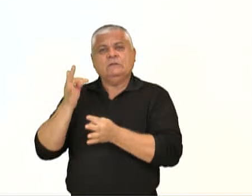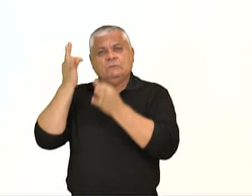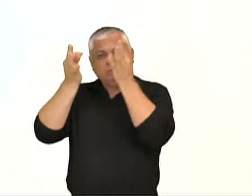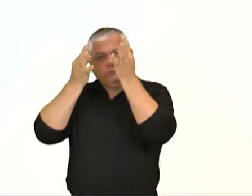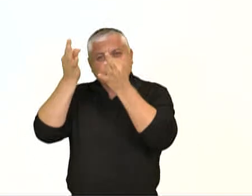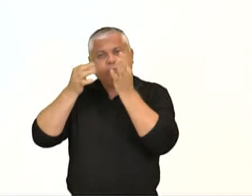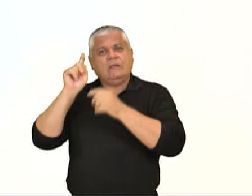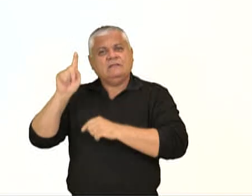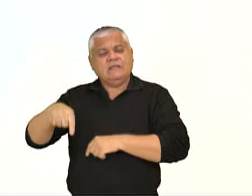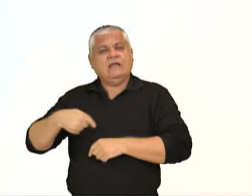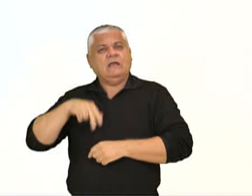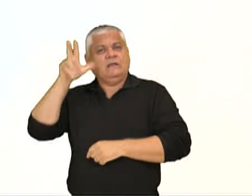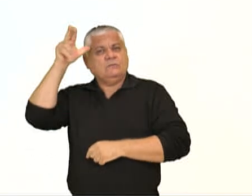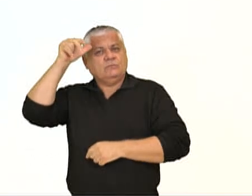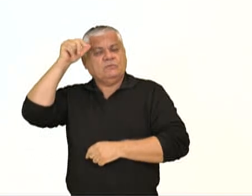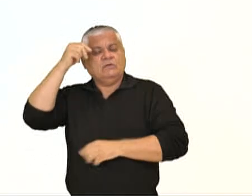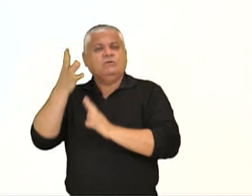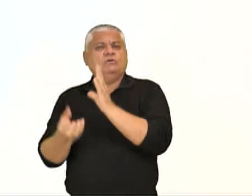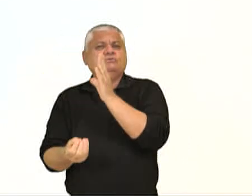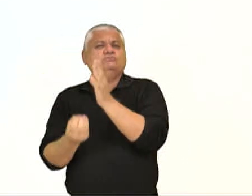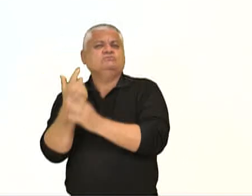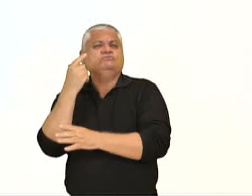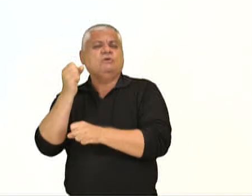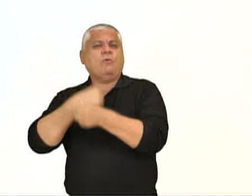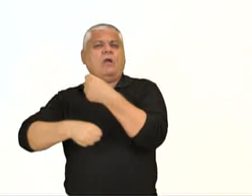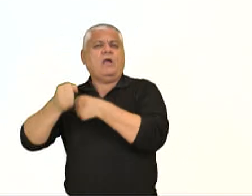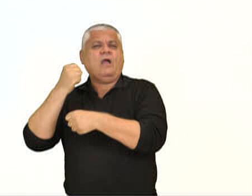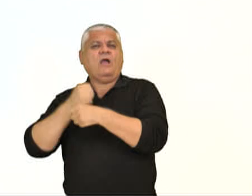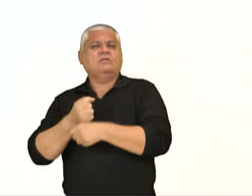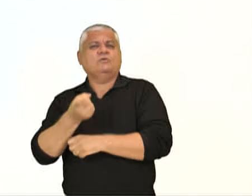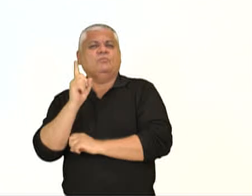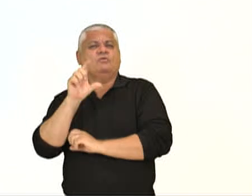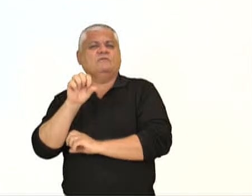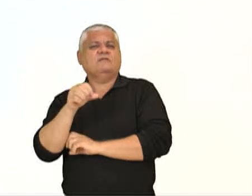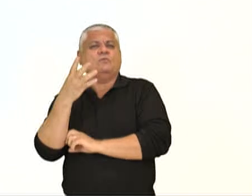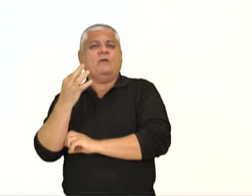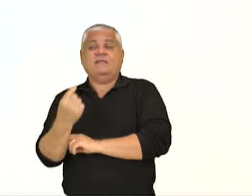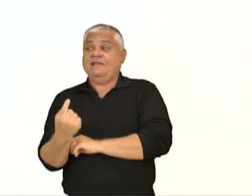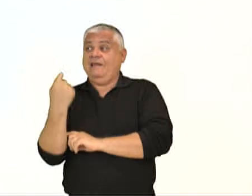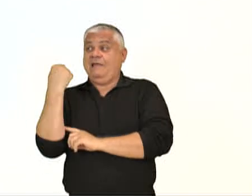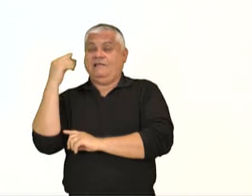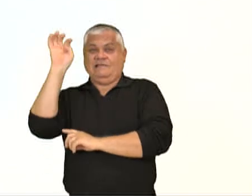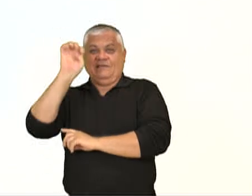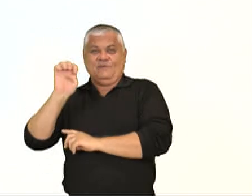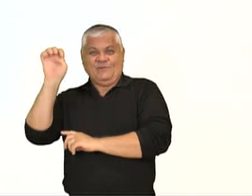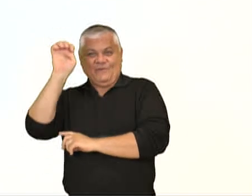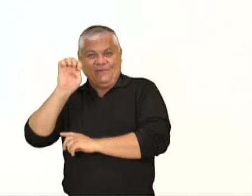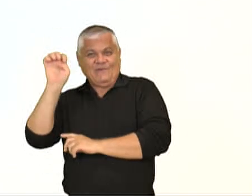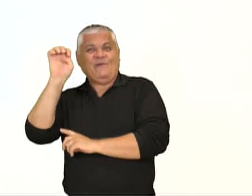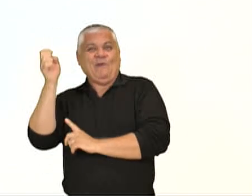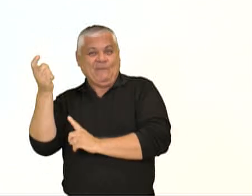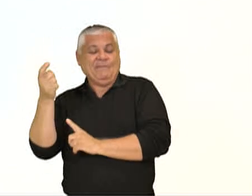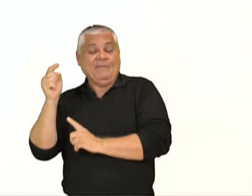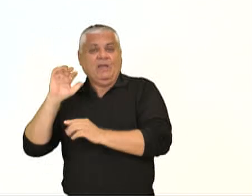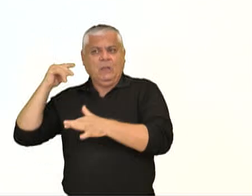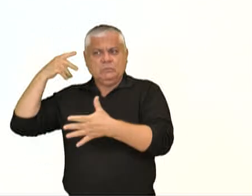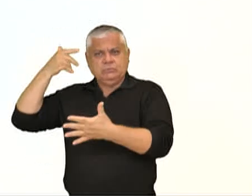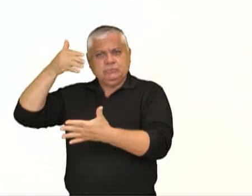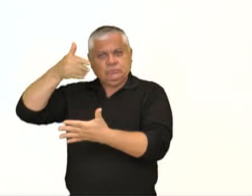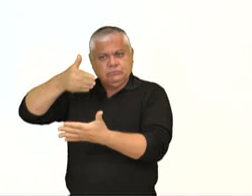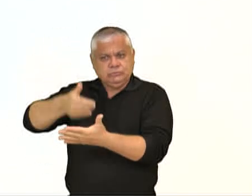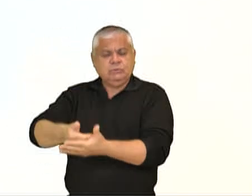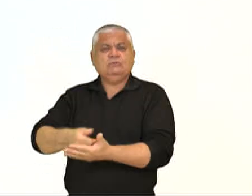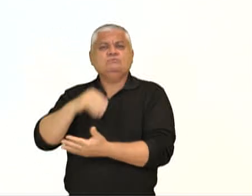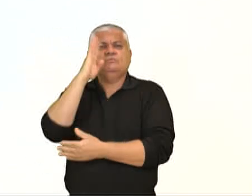Alessandra Piero, a ecoterapia surgiu no final da década de 40, na Escandinávia, após surtos, porém a atividade chegou ao Brasil em 70 e